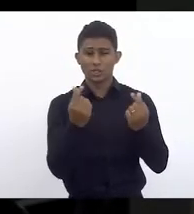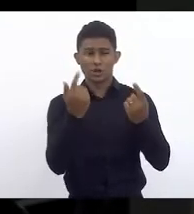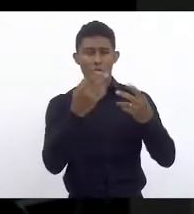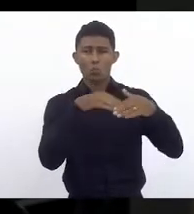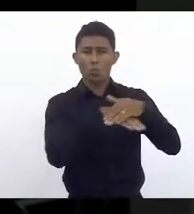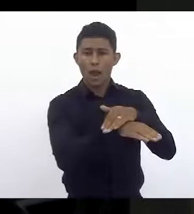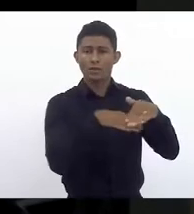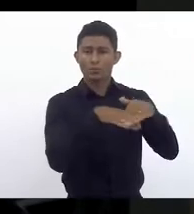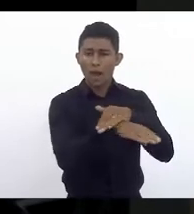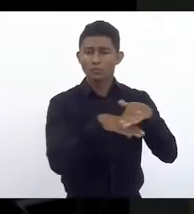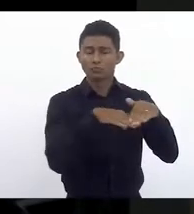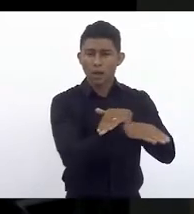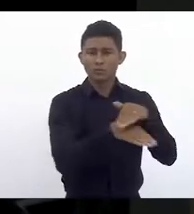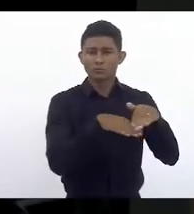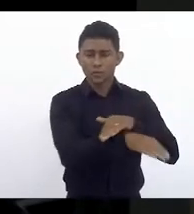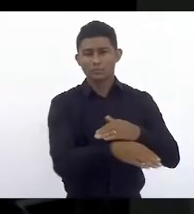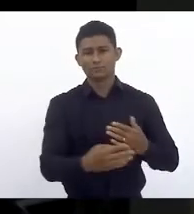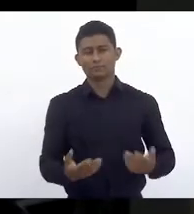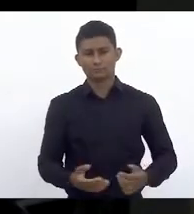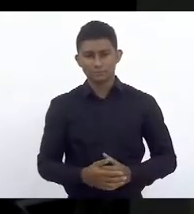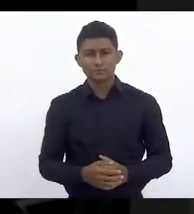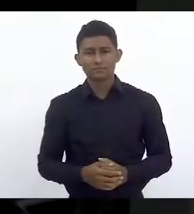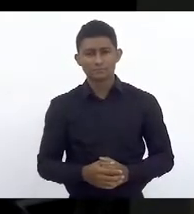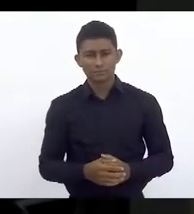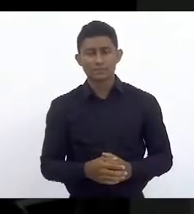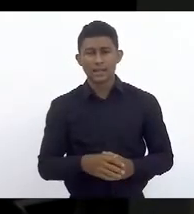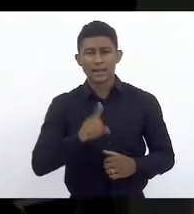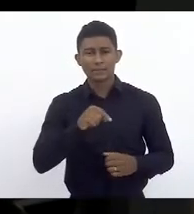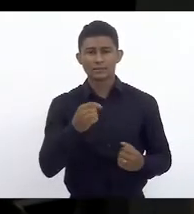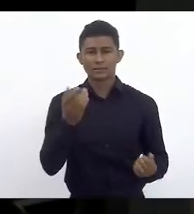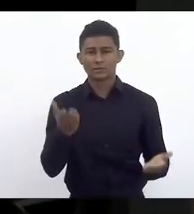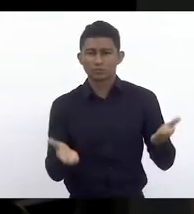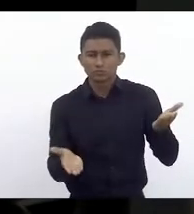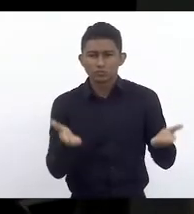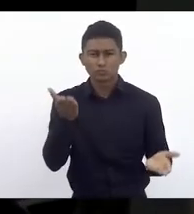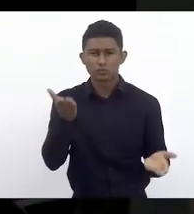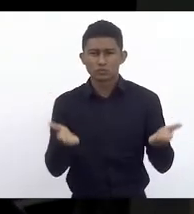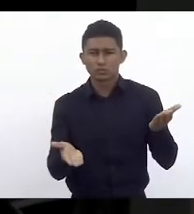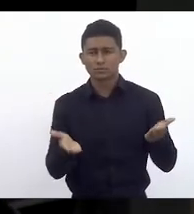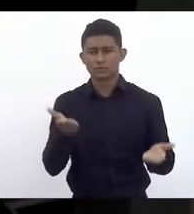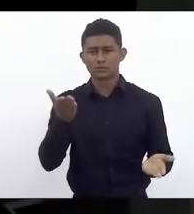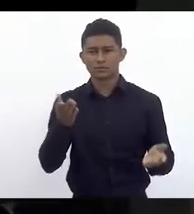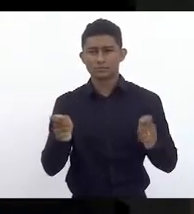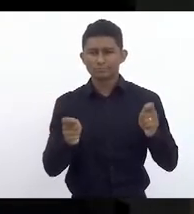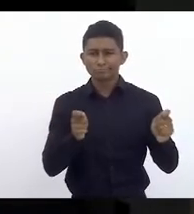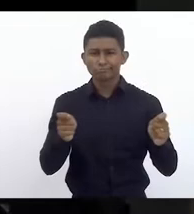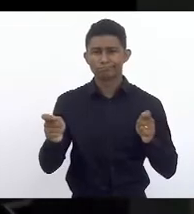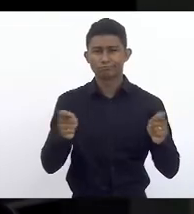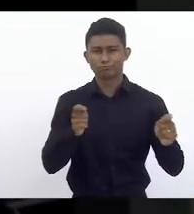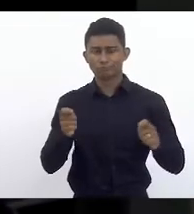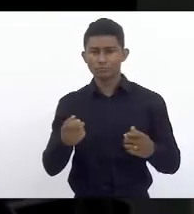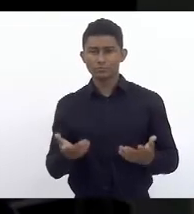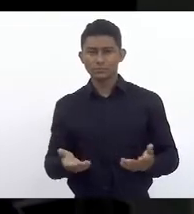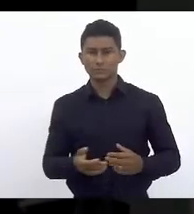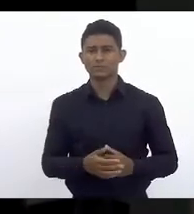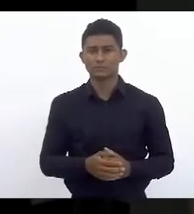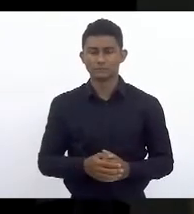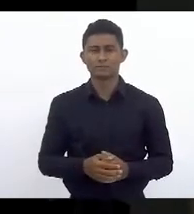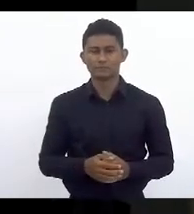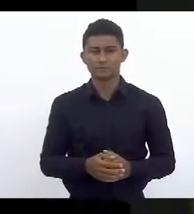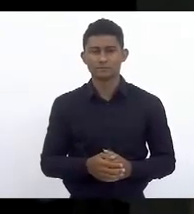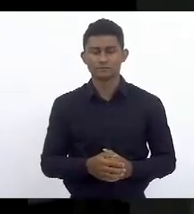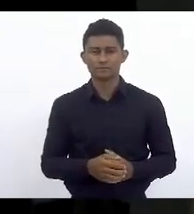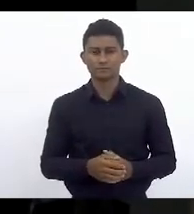garantia intergeracional, né, do equilíbrio, da recomposição, né, do